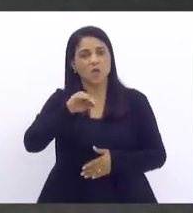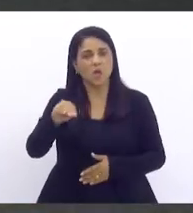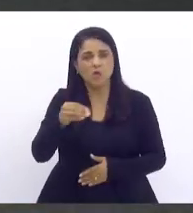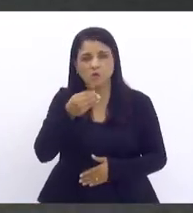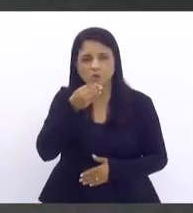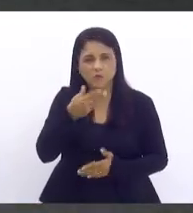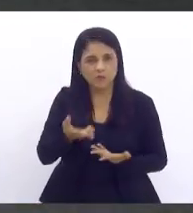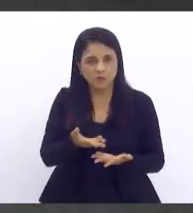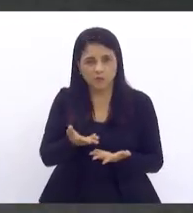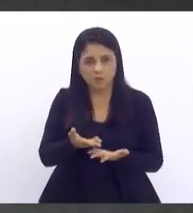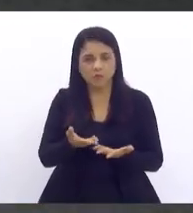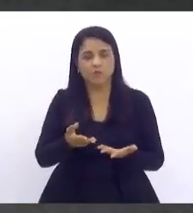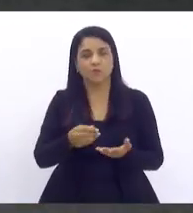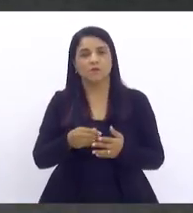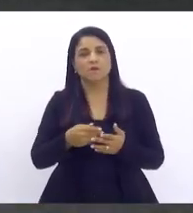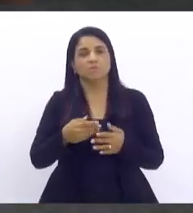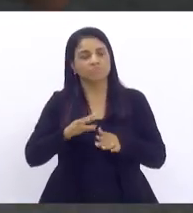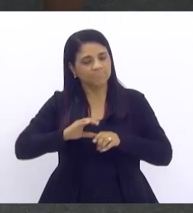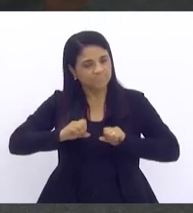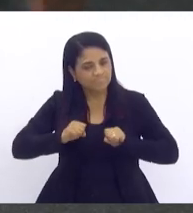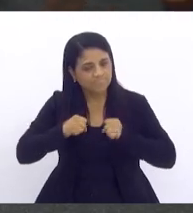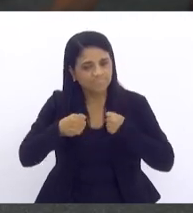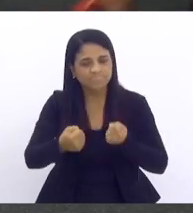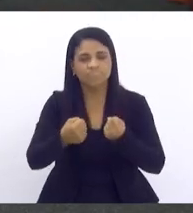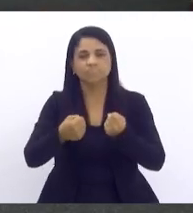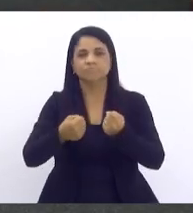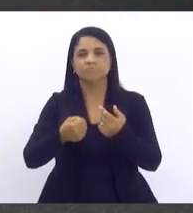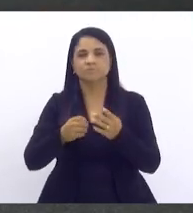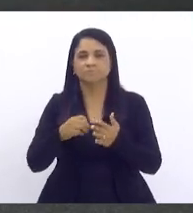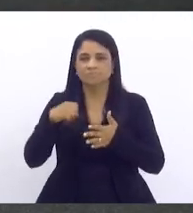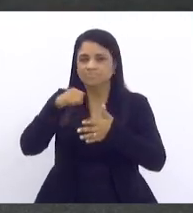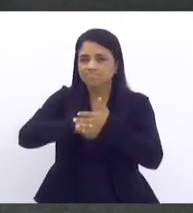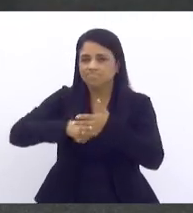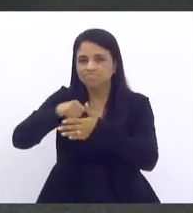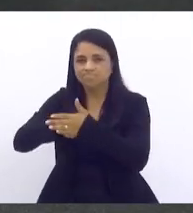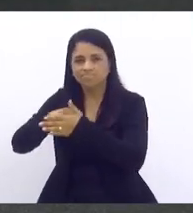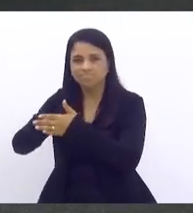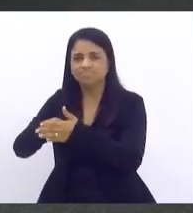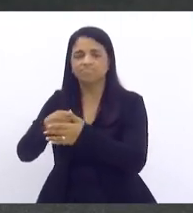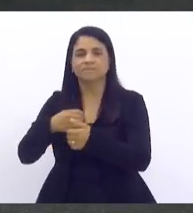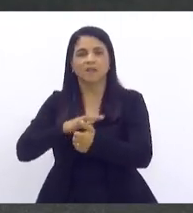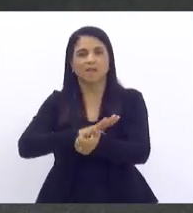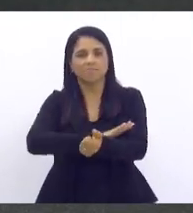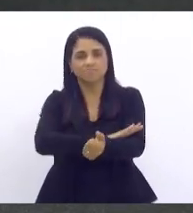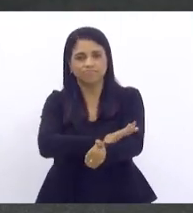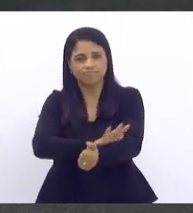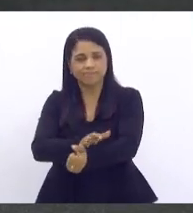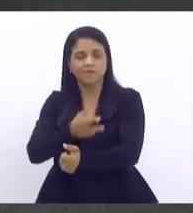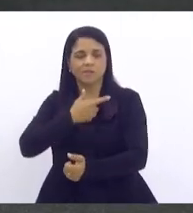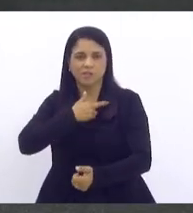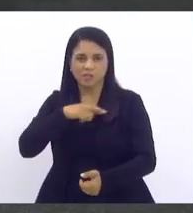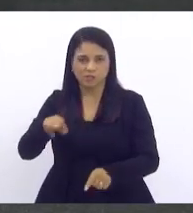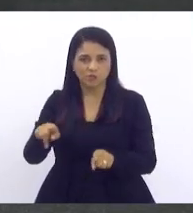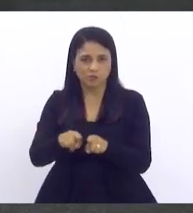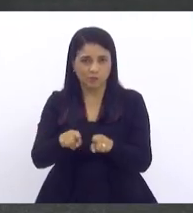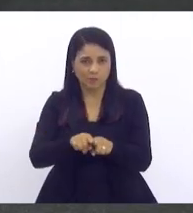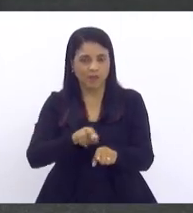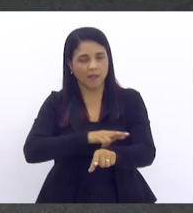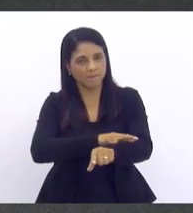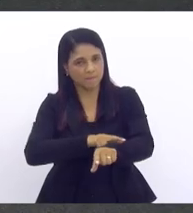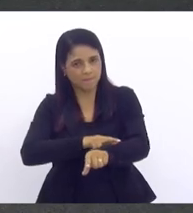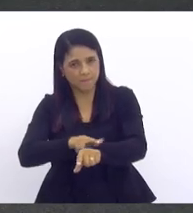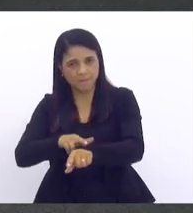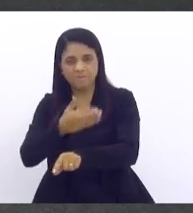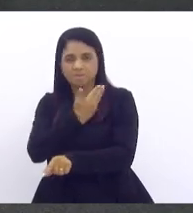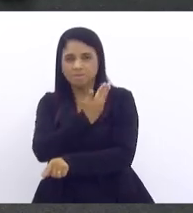reforçar a luta contra o racismo no nosso Estado, o racismo religioso na sua essência também, e